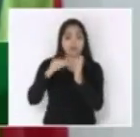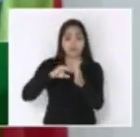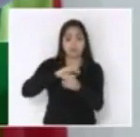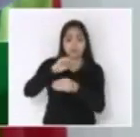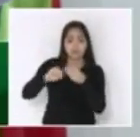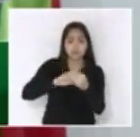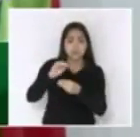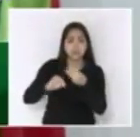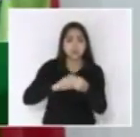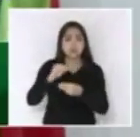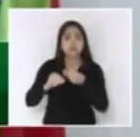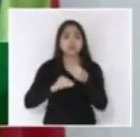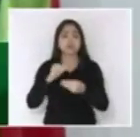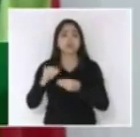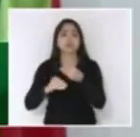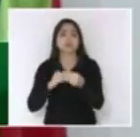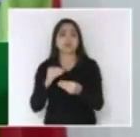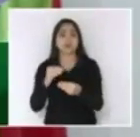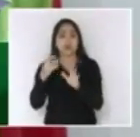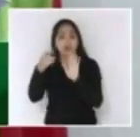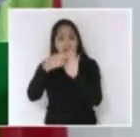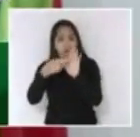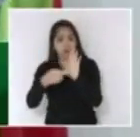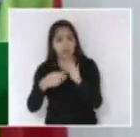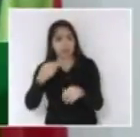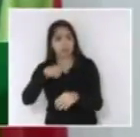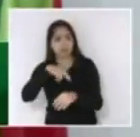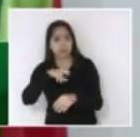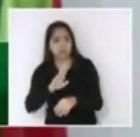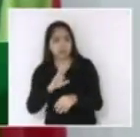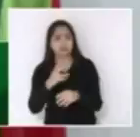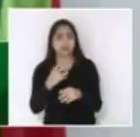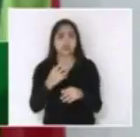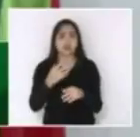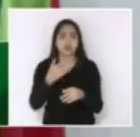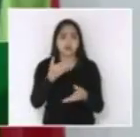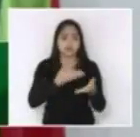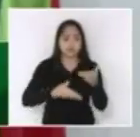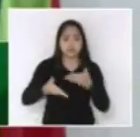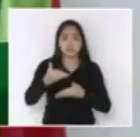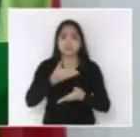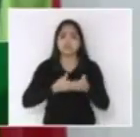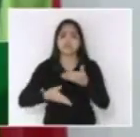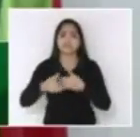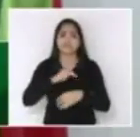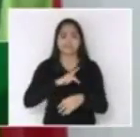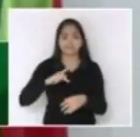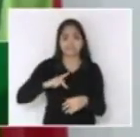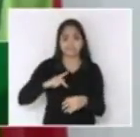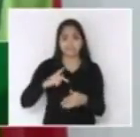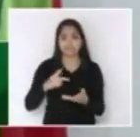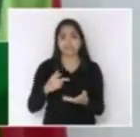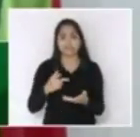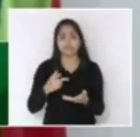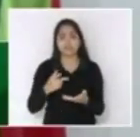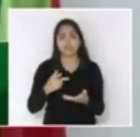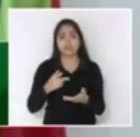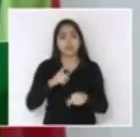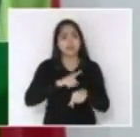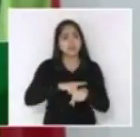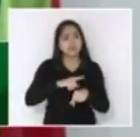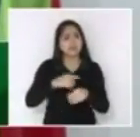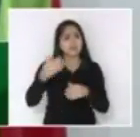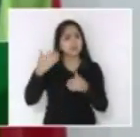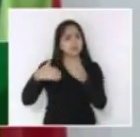paixões religiosas com a esfera pública. No Brasil, houve um tempo em que práticas